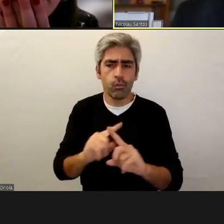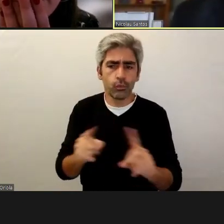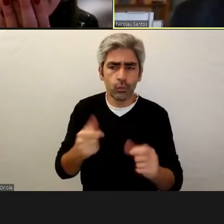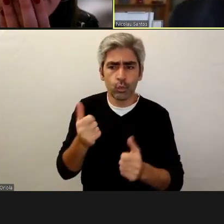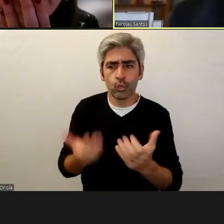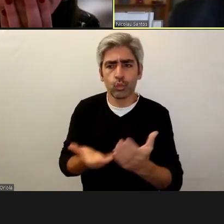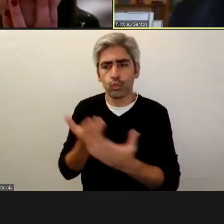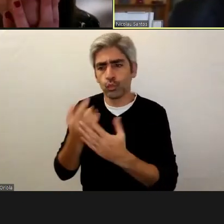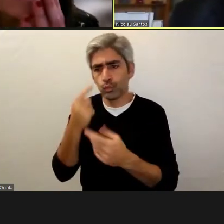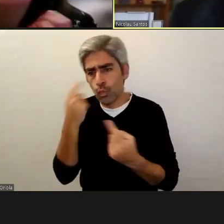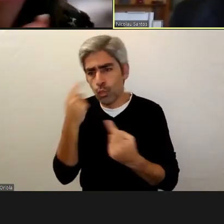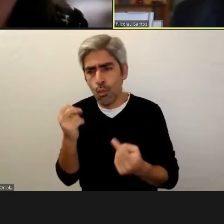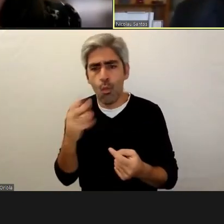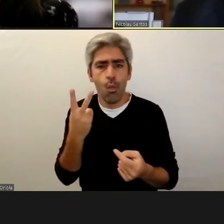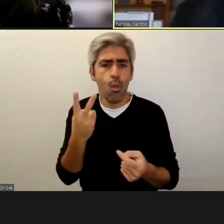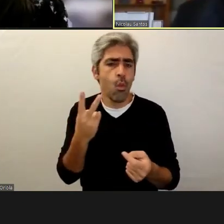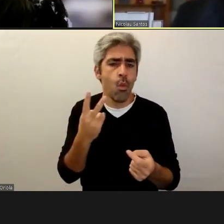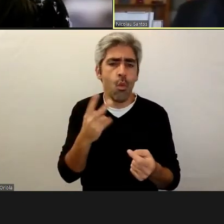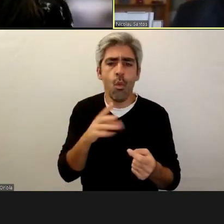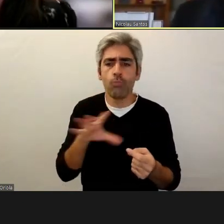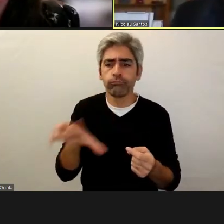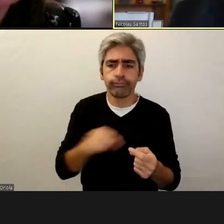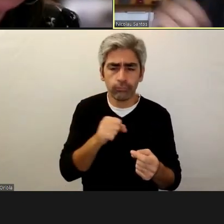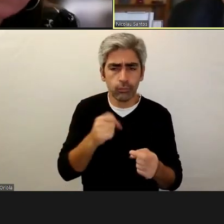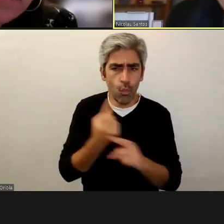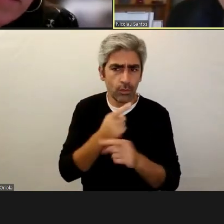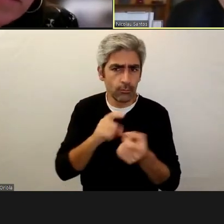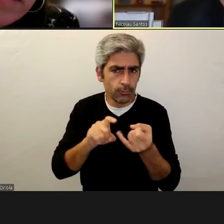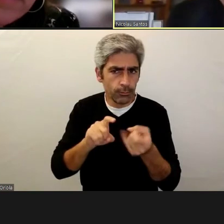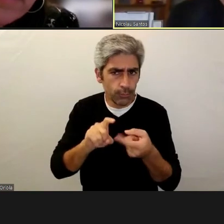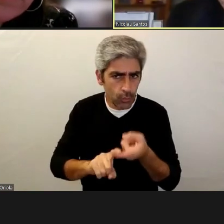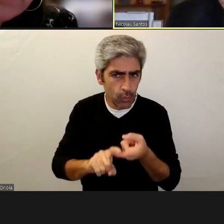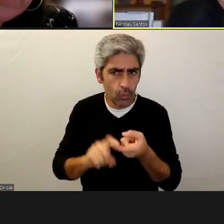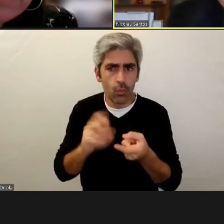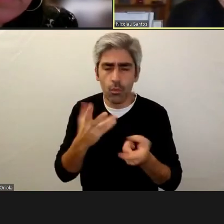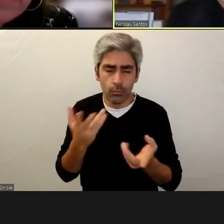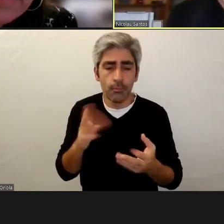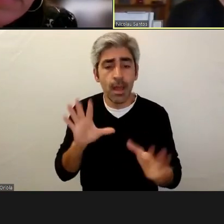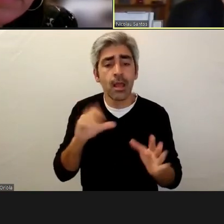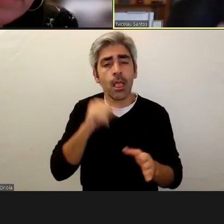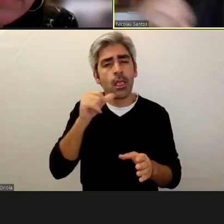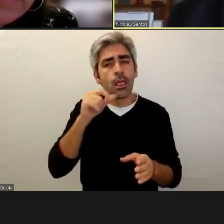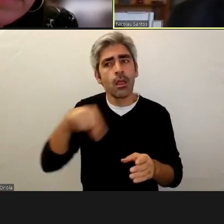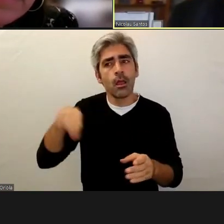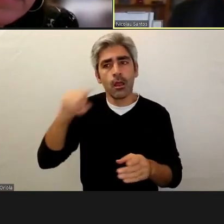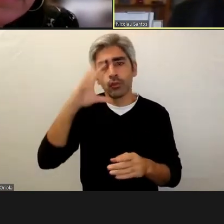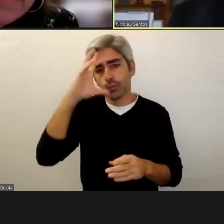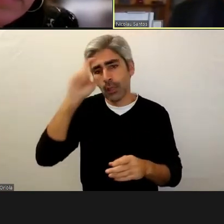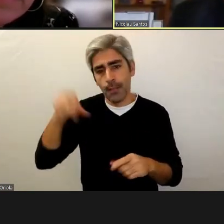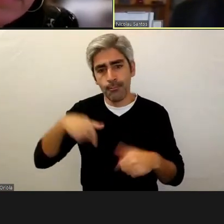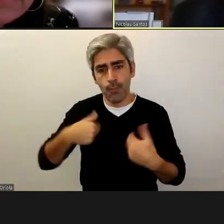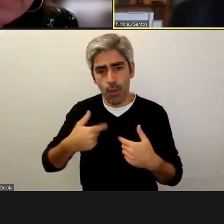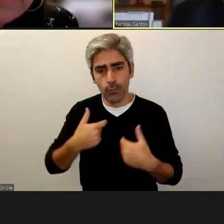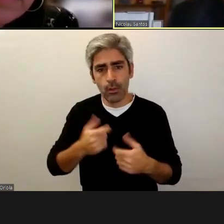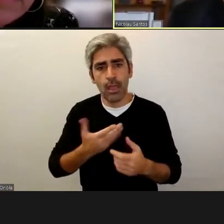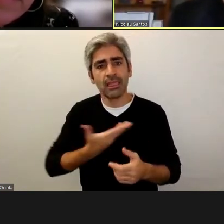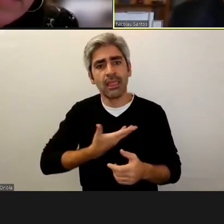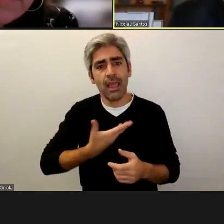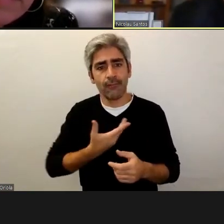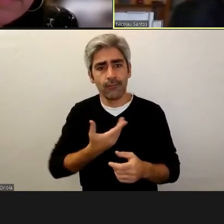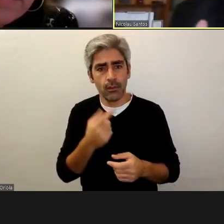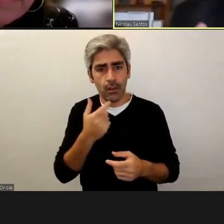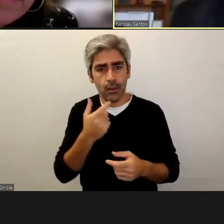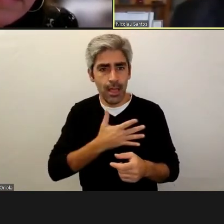concursos públicos, ou executa bens, etc. Mas muitas vezes o Estado deve ele próprio à empresa alguma